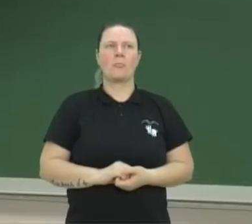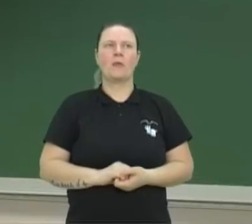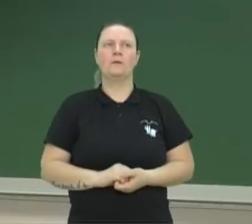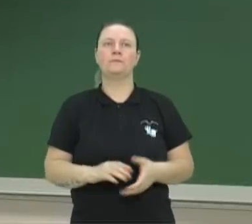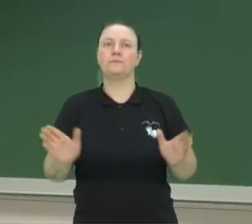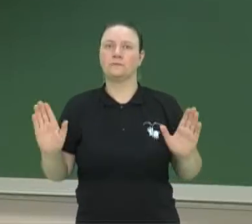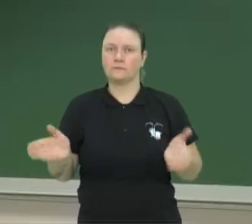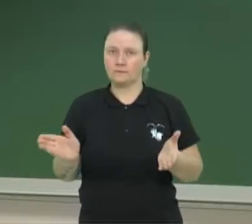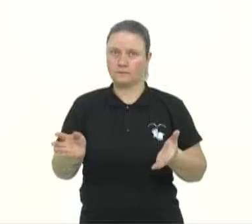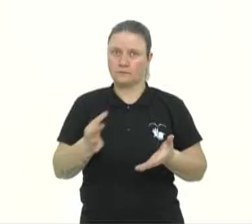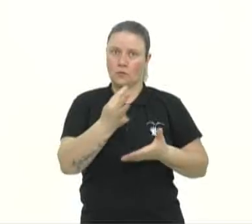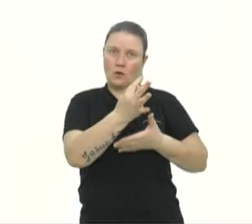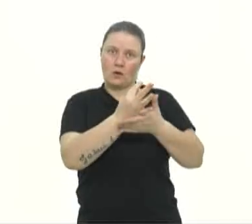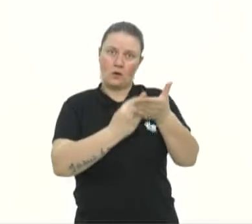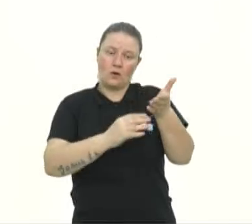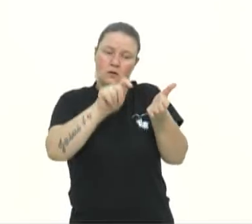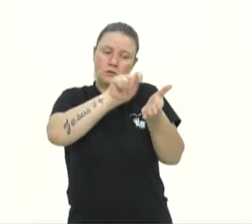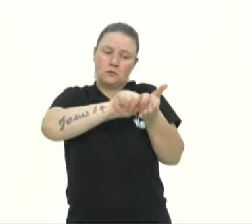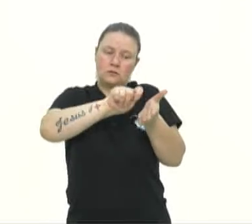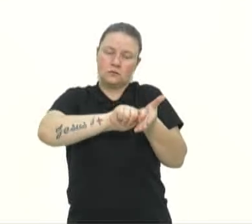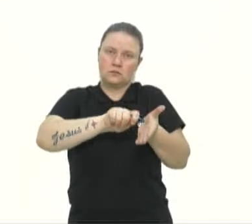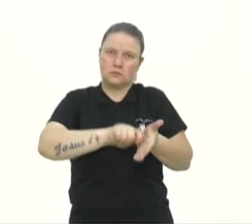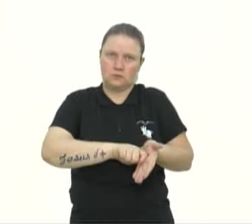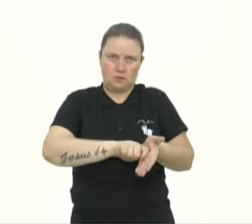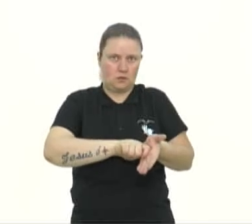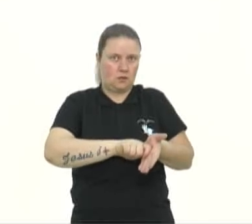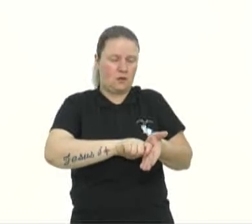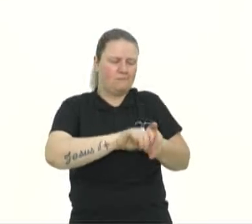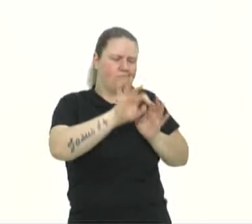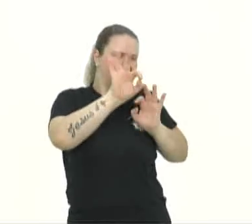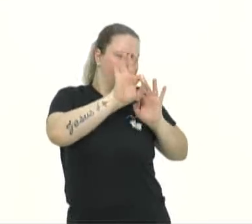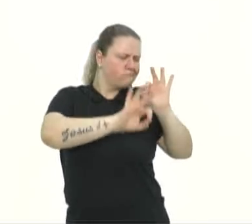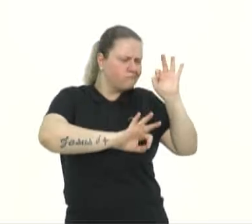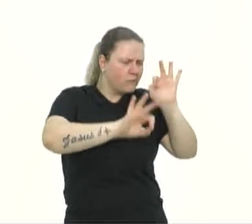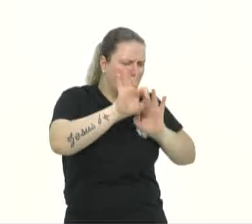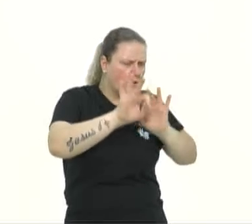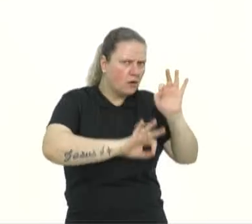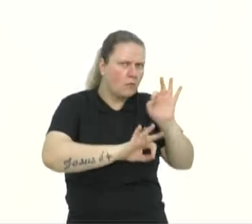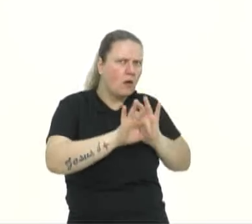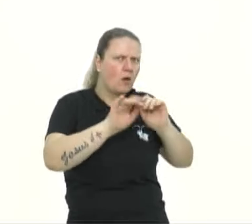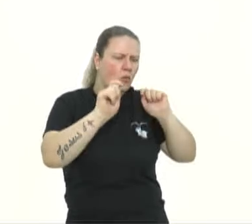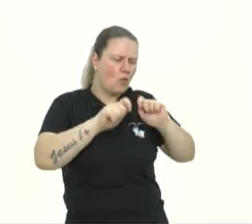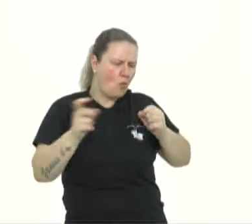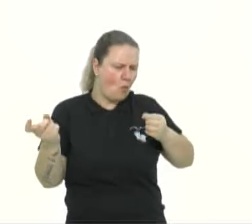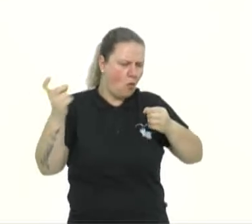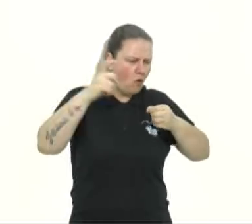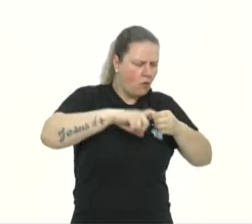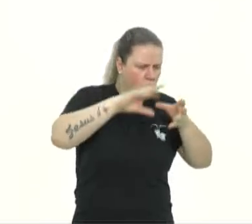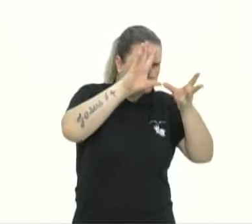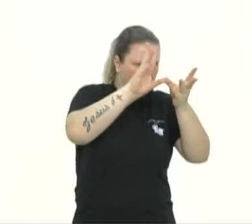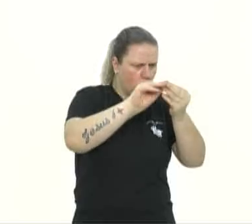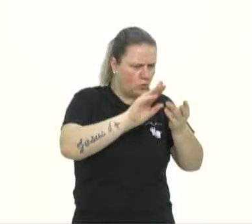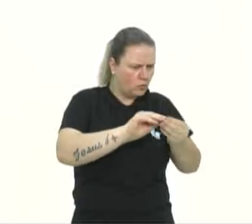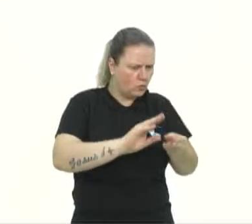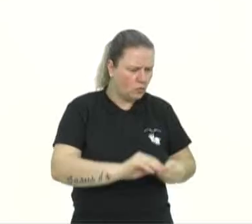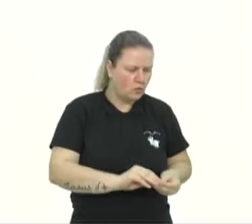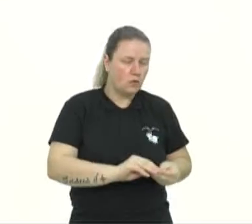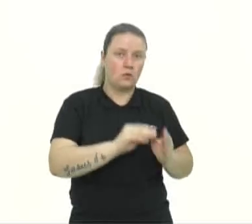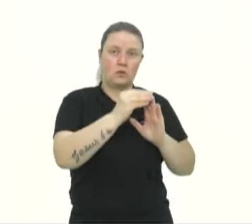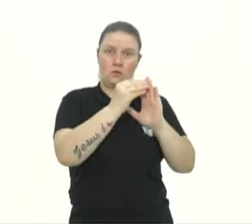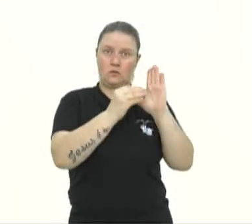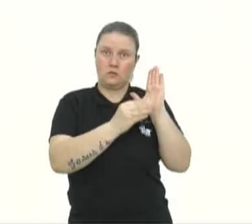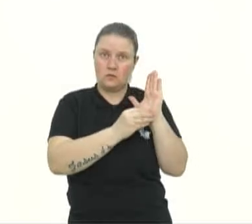E agora o texto escrito. Ele é planejado, há tempo de revisar o conteúdo, certo? Predominam